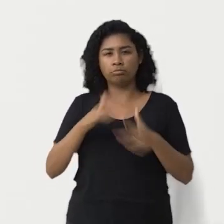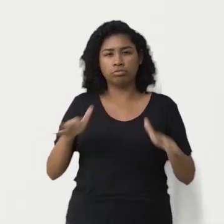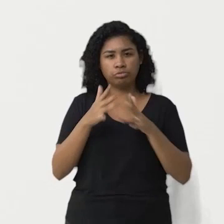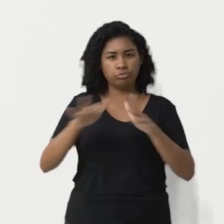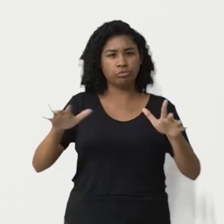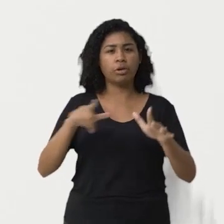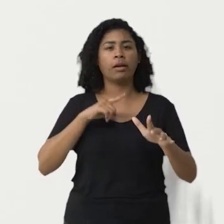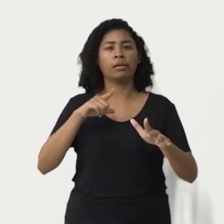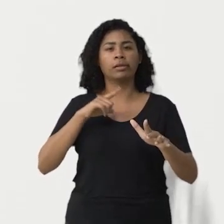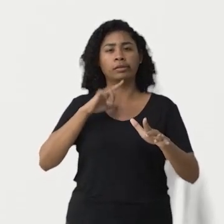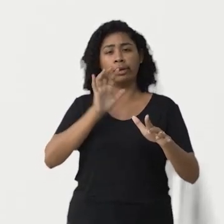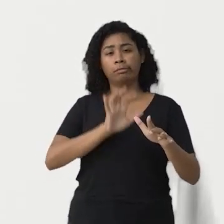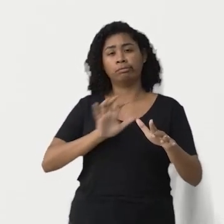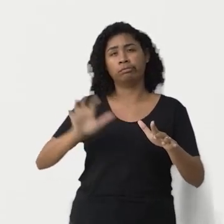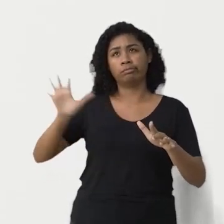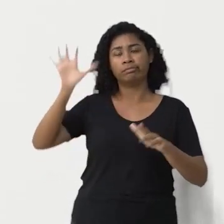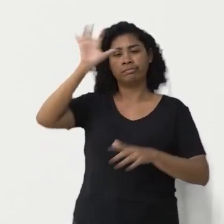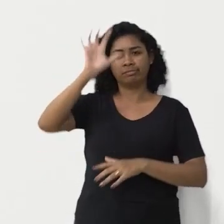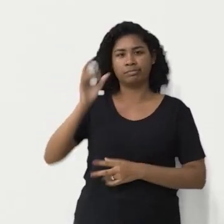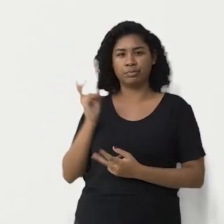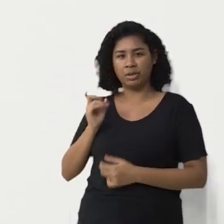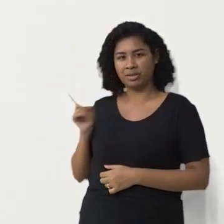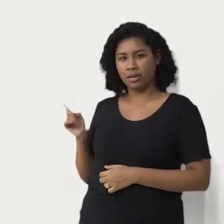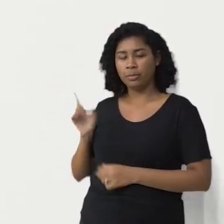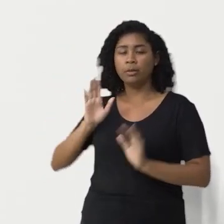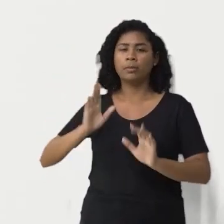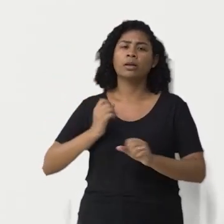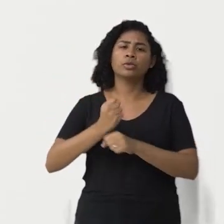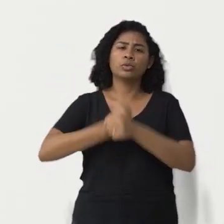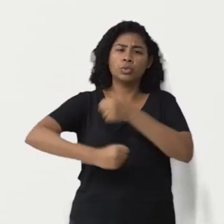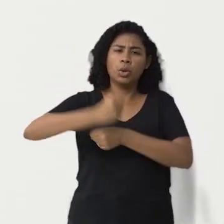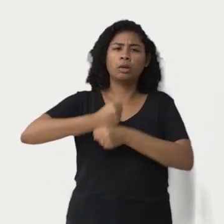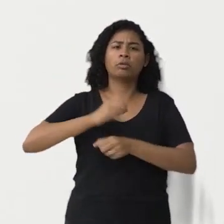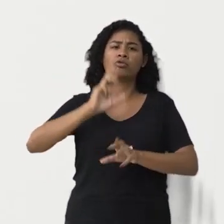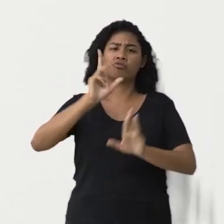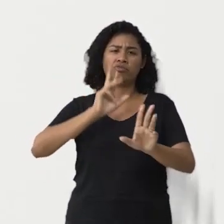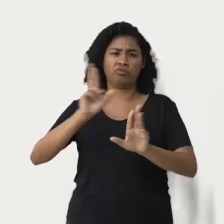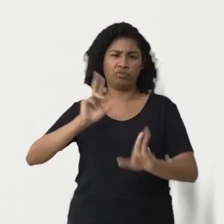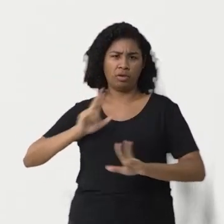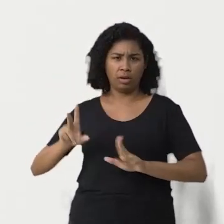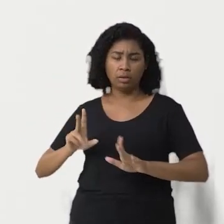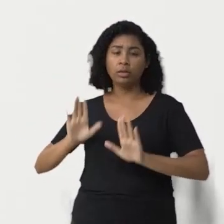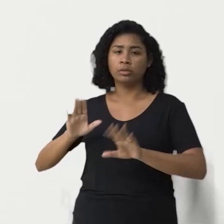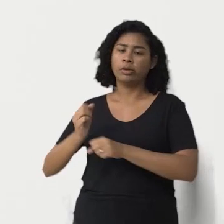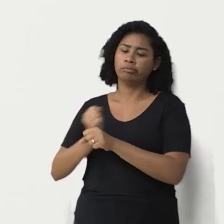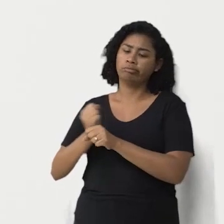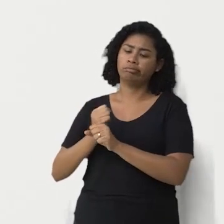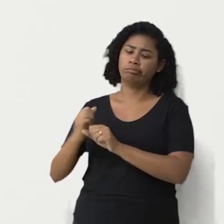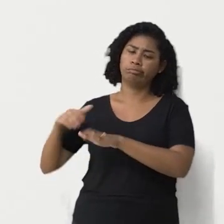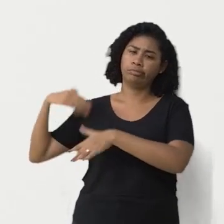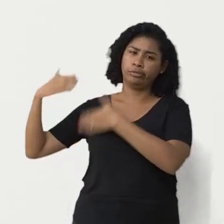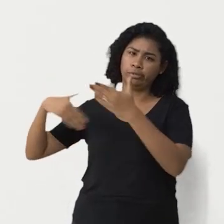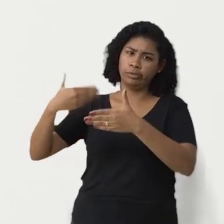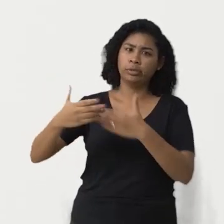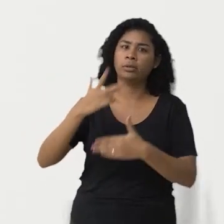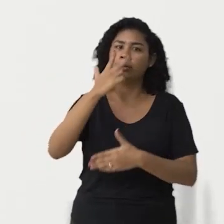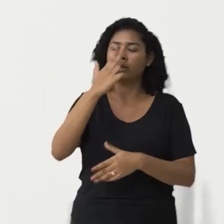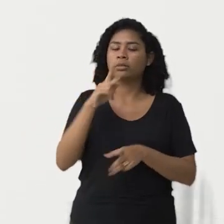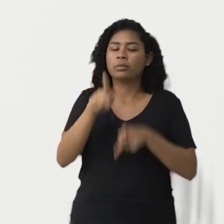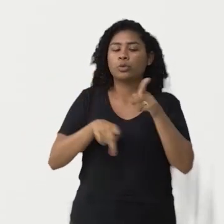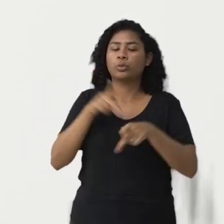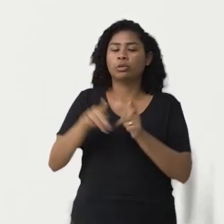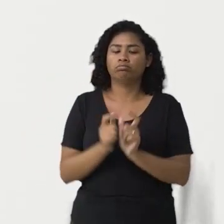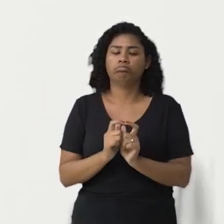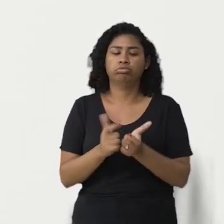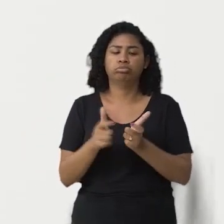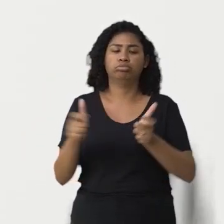todos esses estados. Lógico que com os anos diferentes, no decorrer desses anos, foi aumentando cada